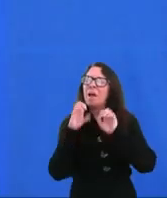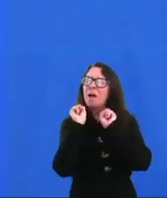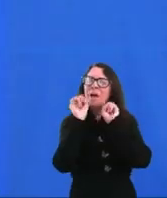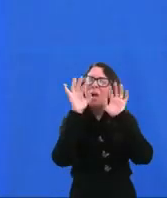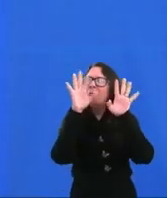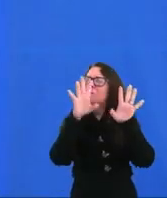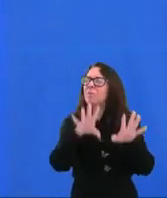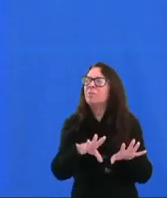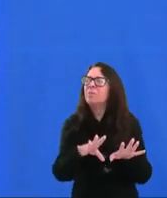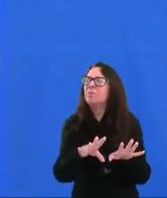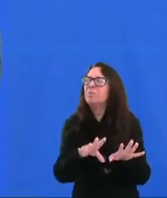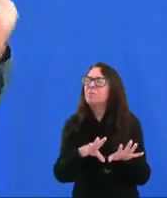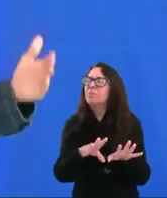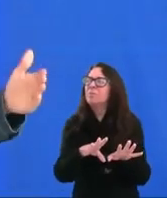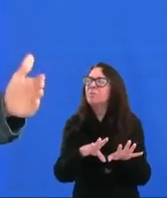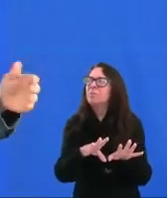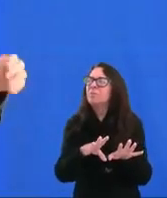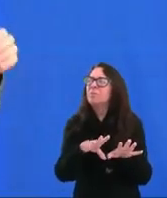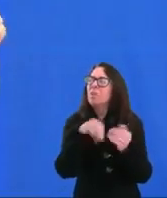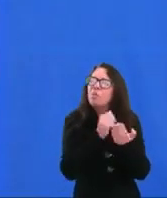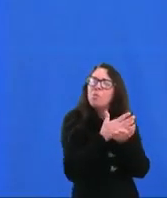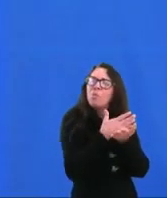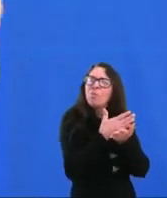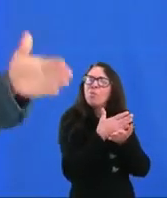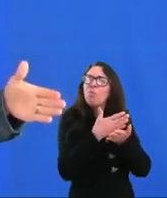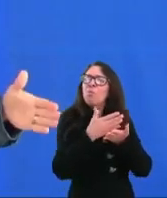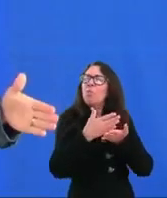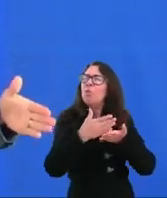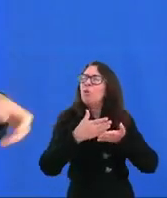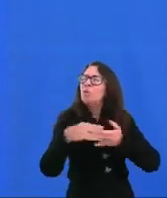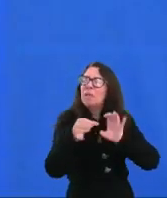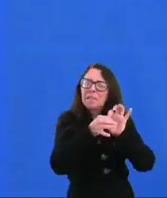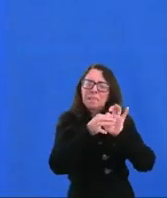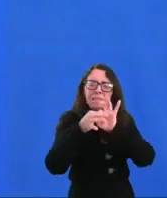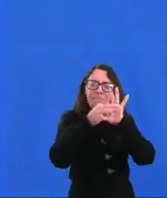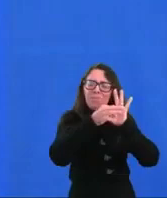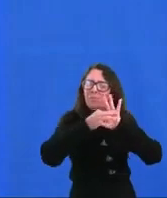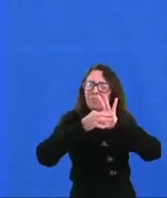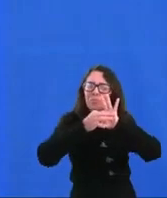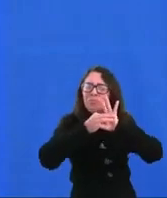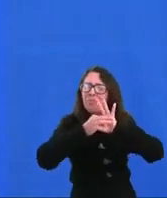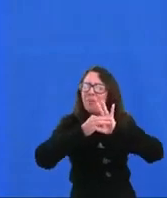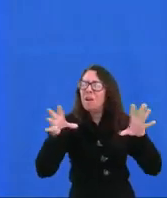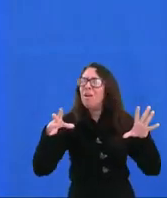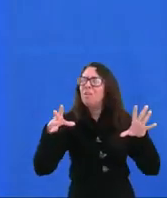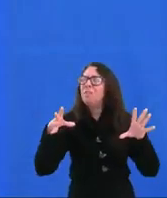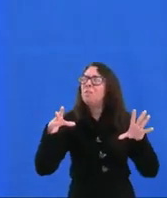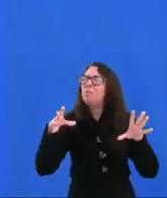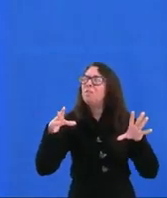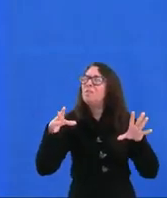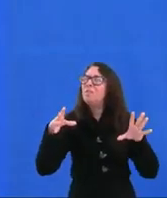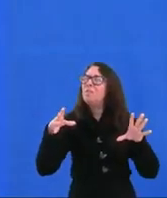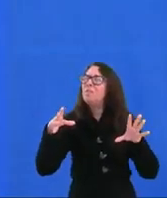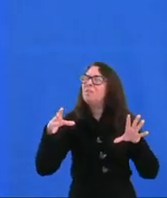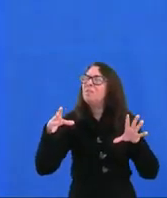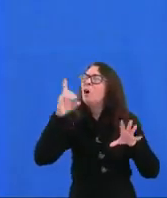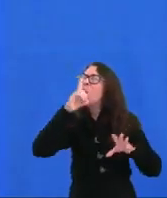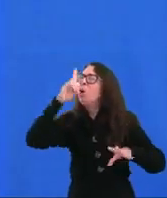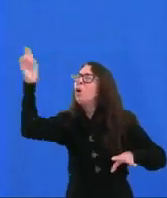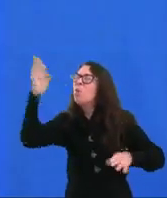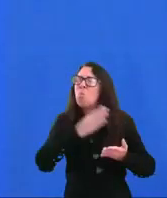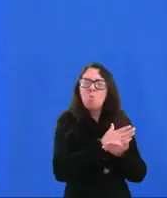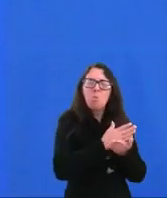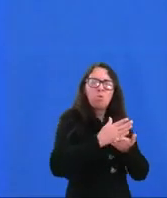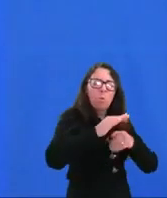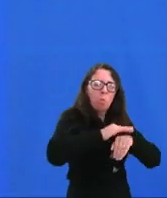Todo-Poderoso, que o Senhor venha continuar livrando, continuar dando a direção ao teu povo, à tua igreja. Em nome